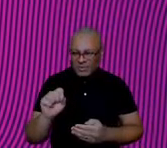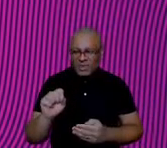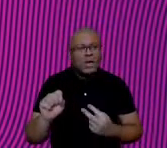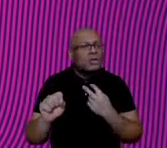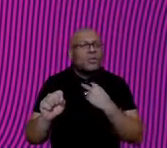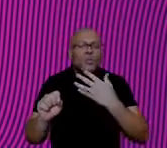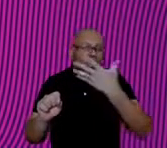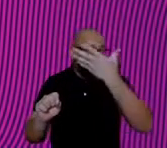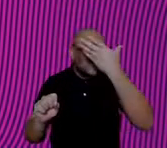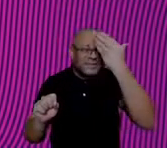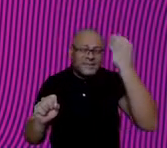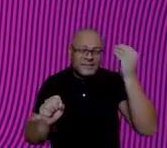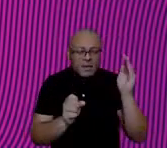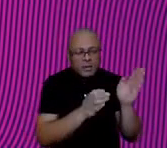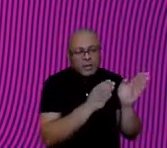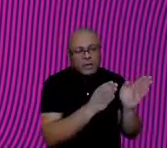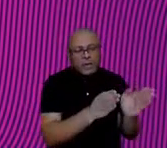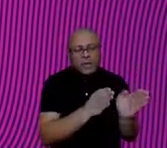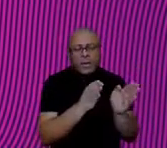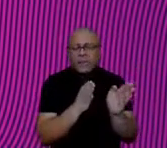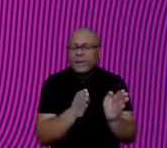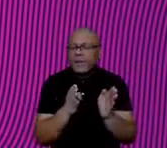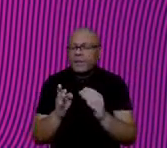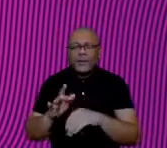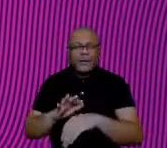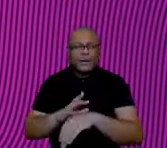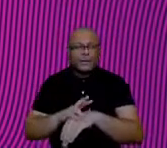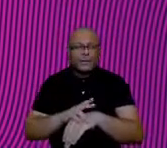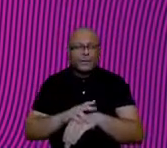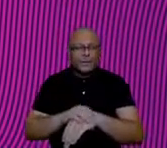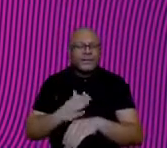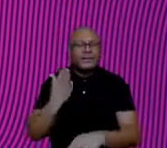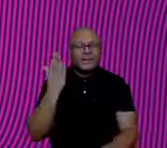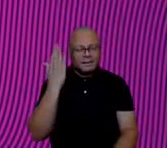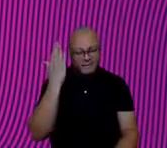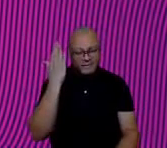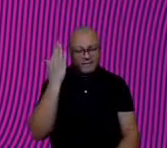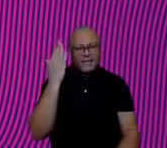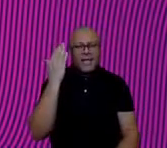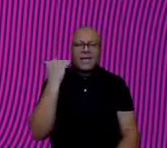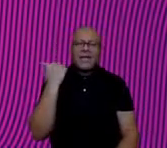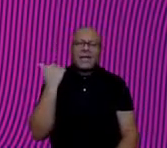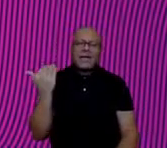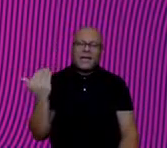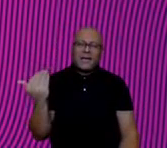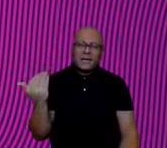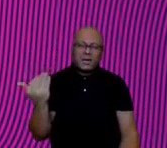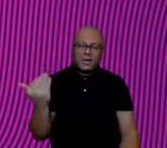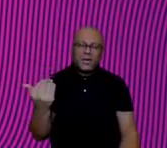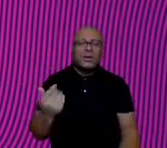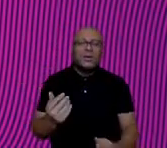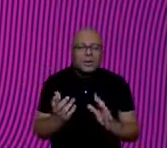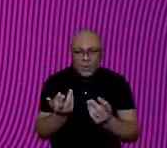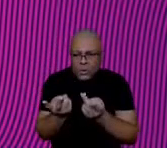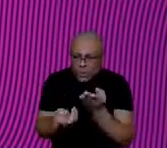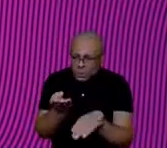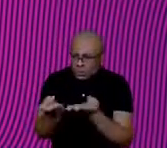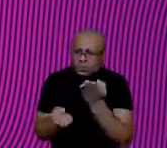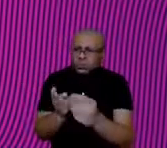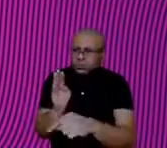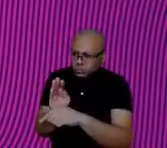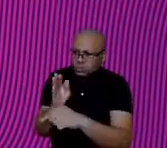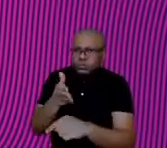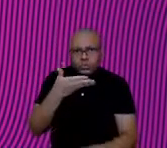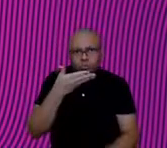do cuidado da doença. A gente sabe que a doença, a gente, sobretudo, cuidando melhor dos pacientes, eles vão